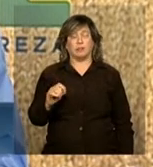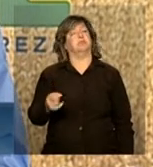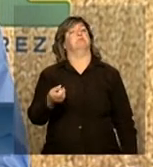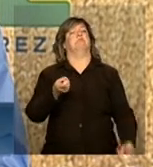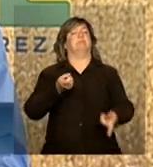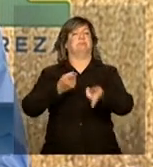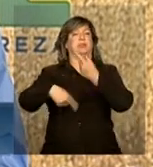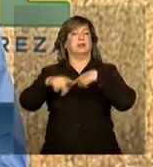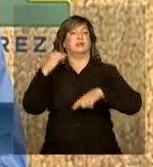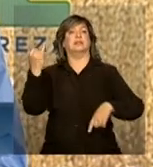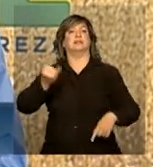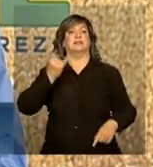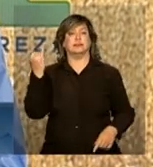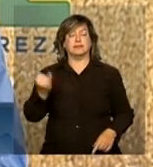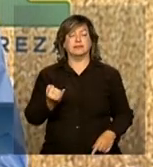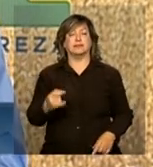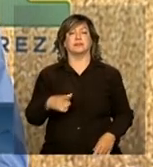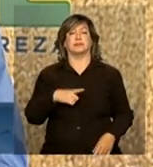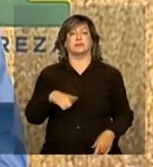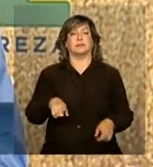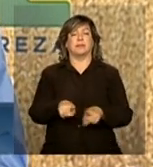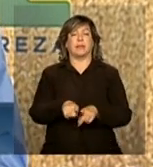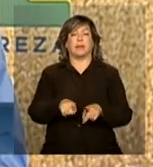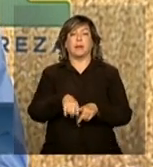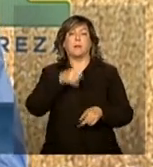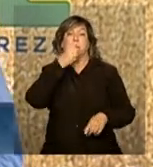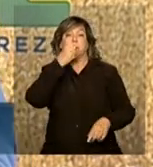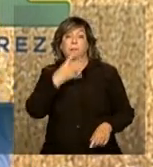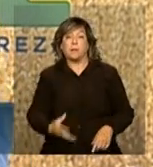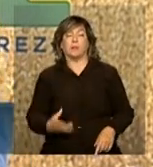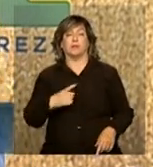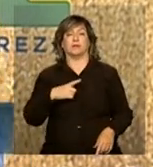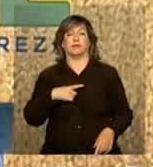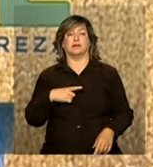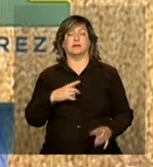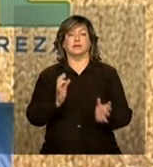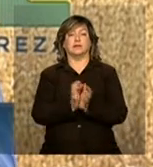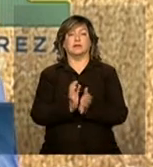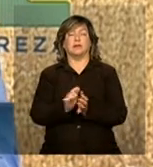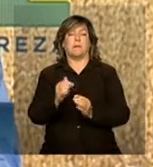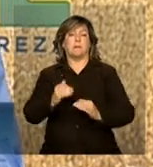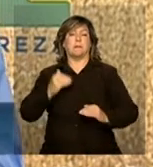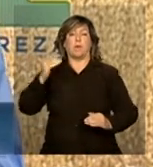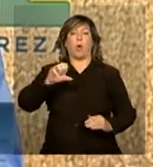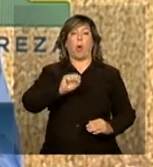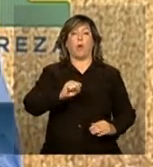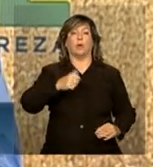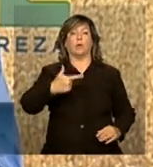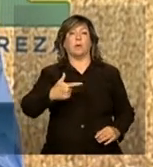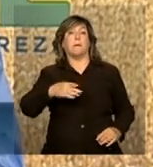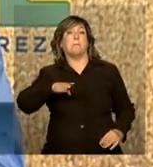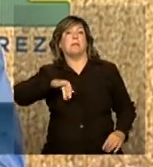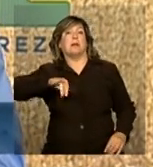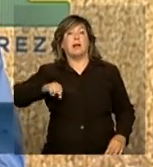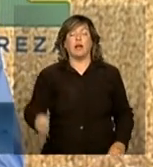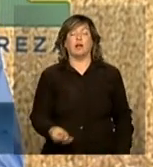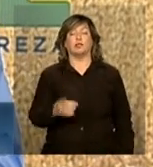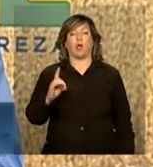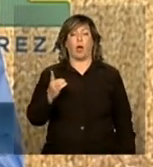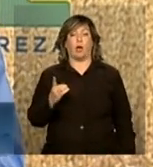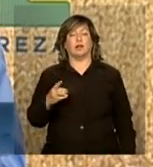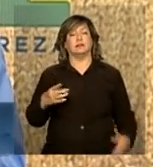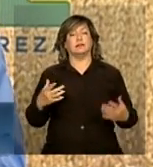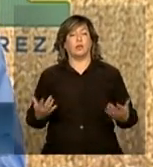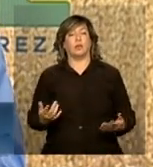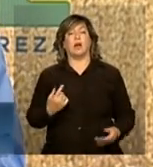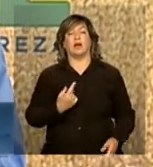importante, positivo na balança comercial do setor, superior a 82 bilhões de dólares. Em